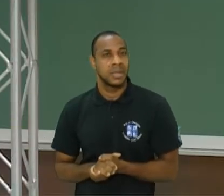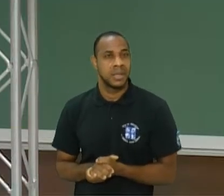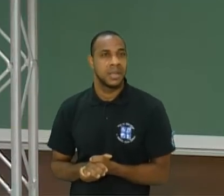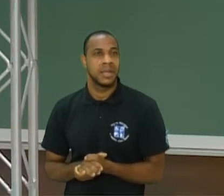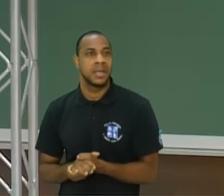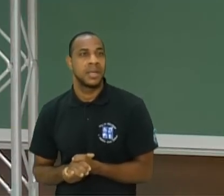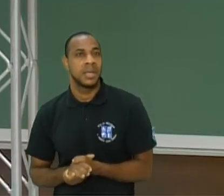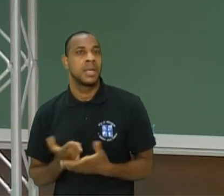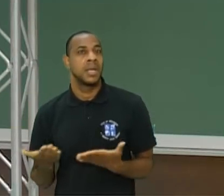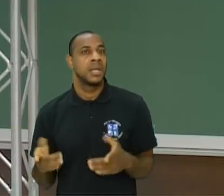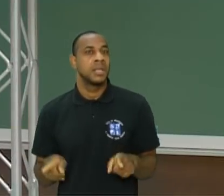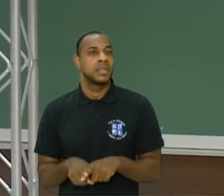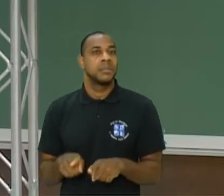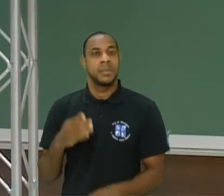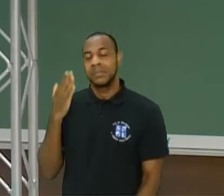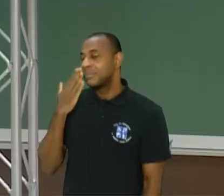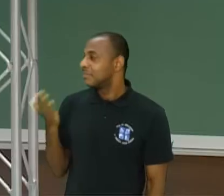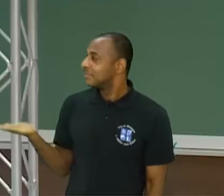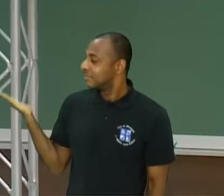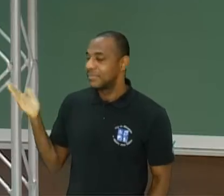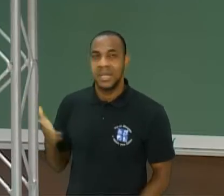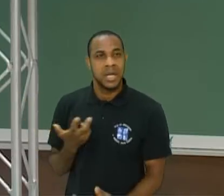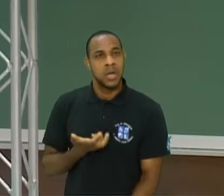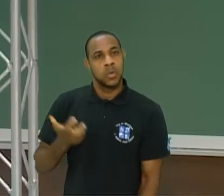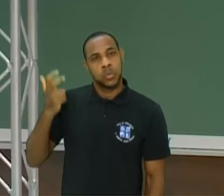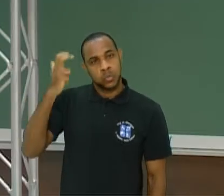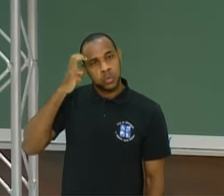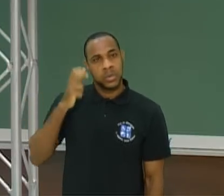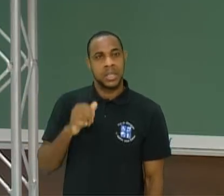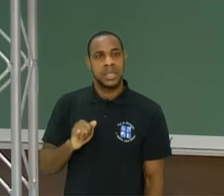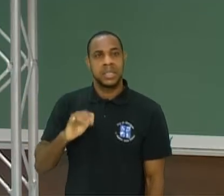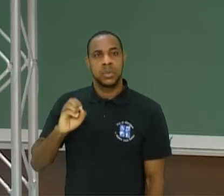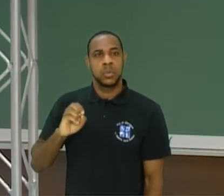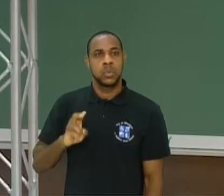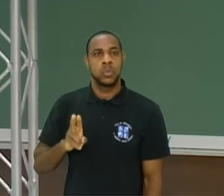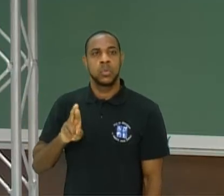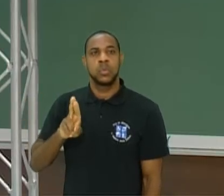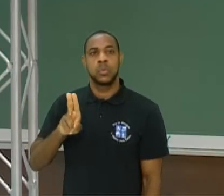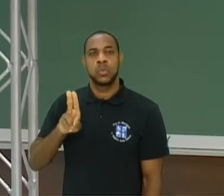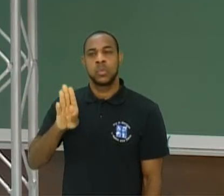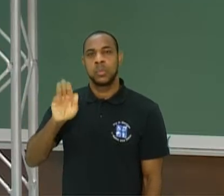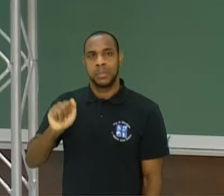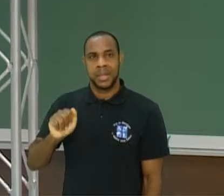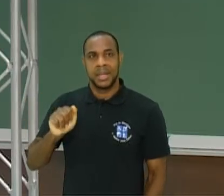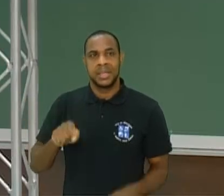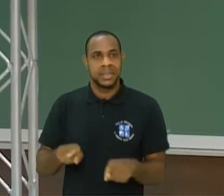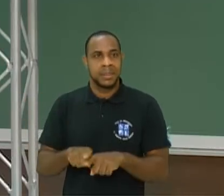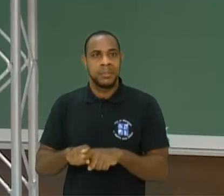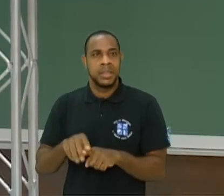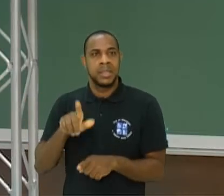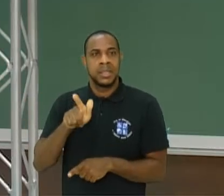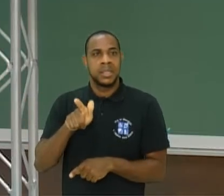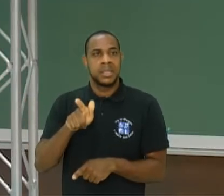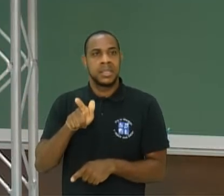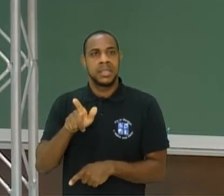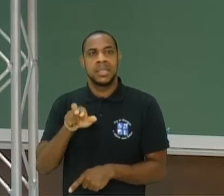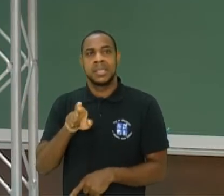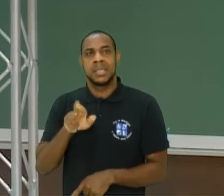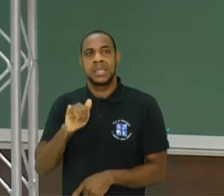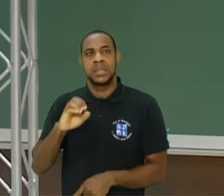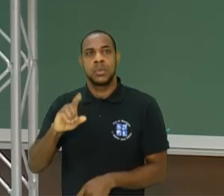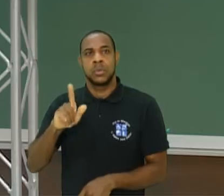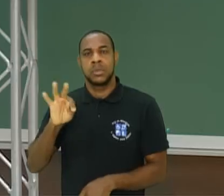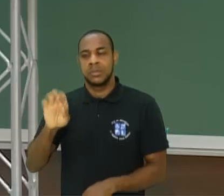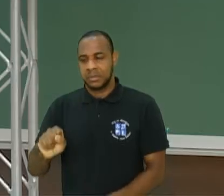a cultura iorubá, né? E vamos também falar sobre os griots, né? Então, vamos descobrir aí e desvendar